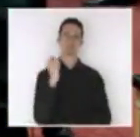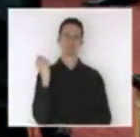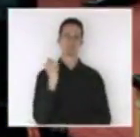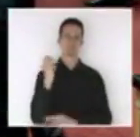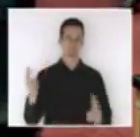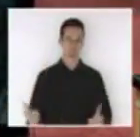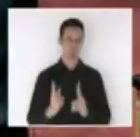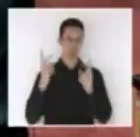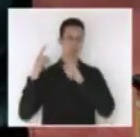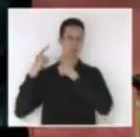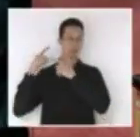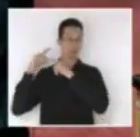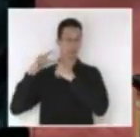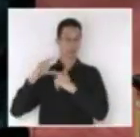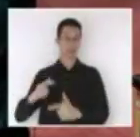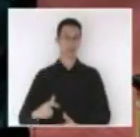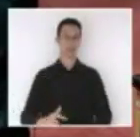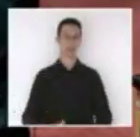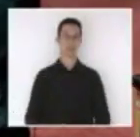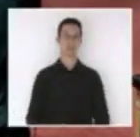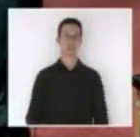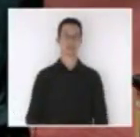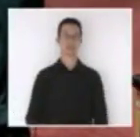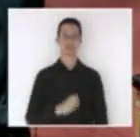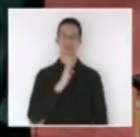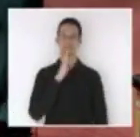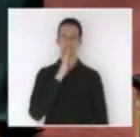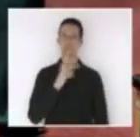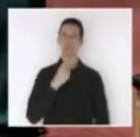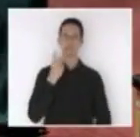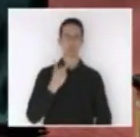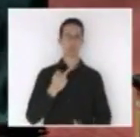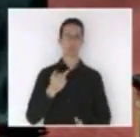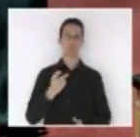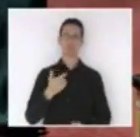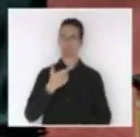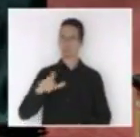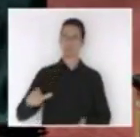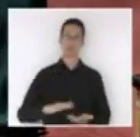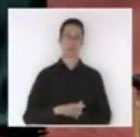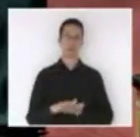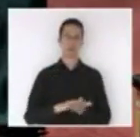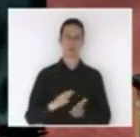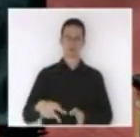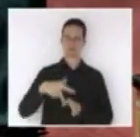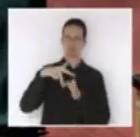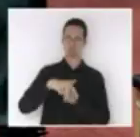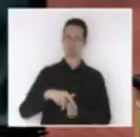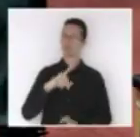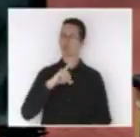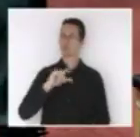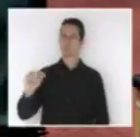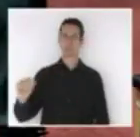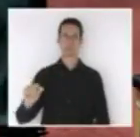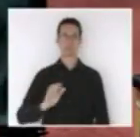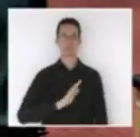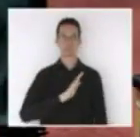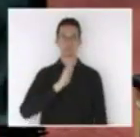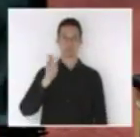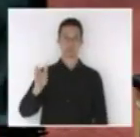tradição! E sem dizer mais palavra, montou no pingo e partiu. Foi em direção ao